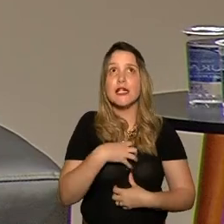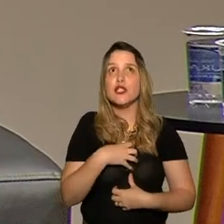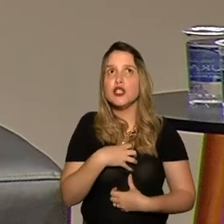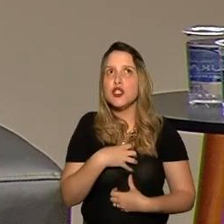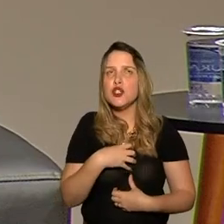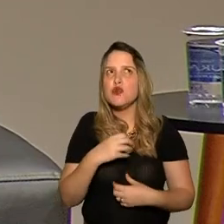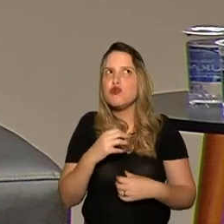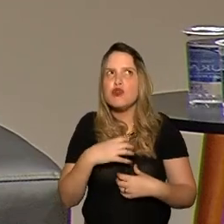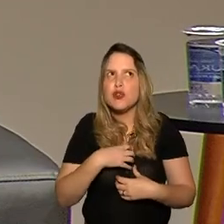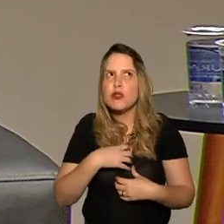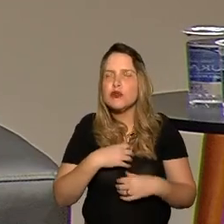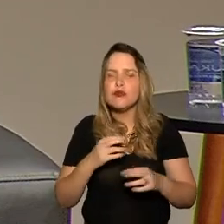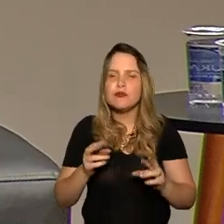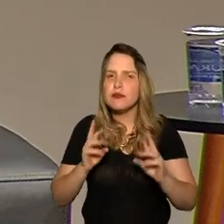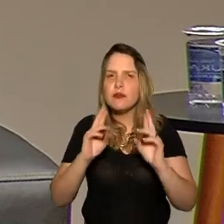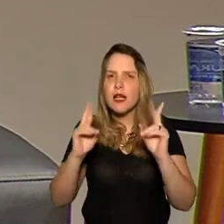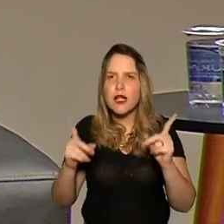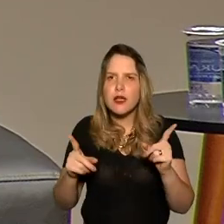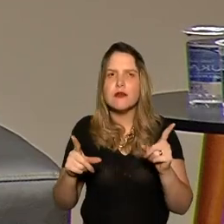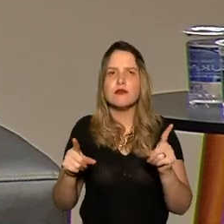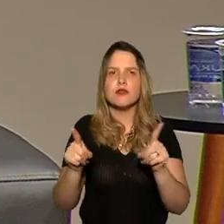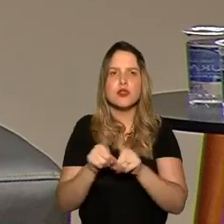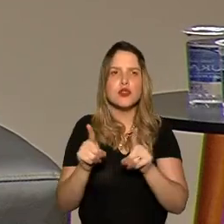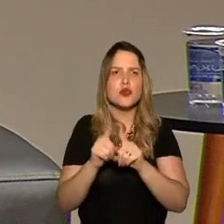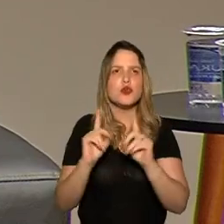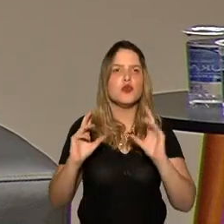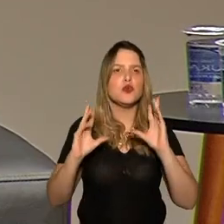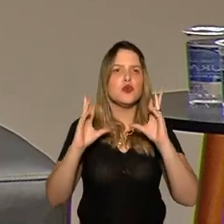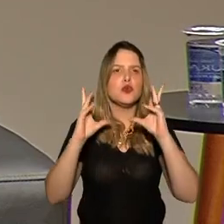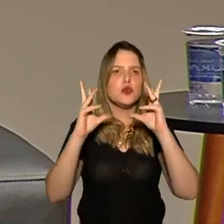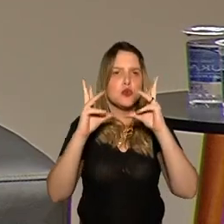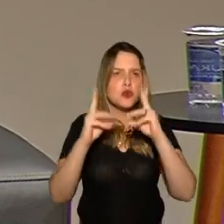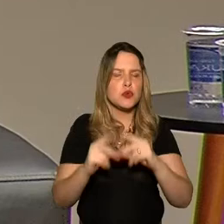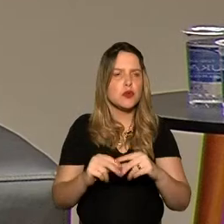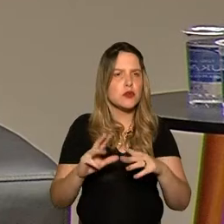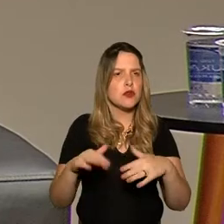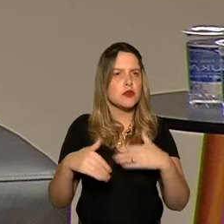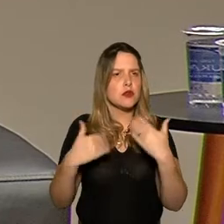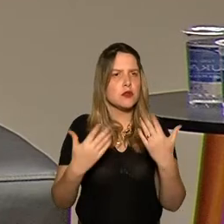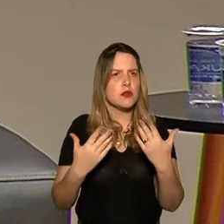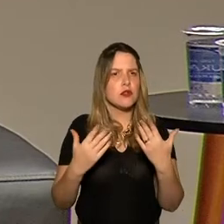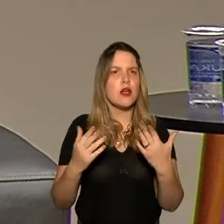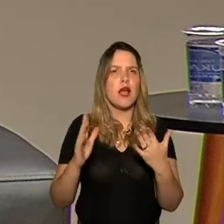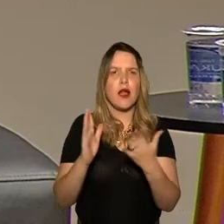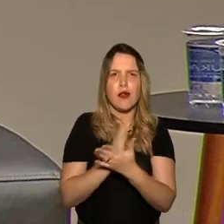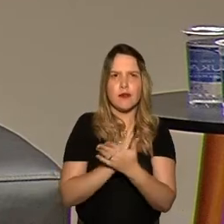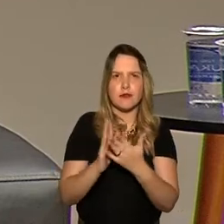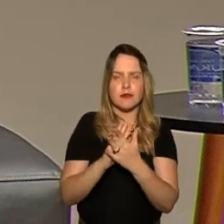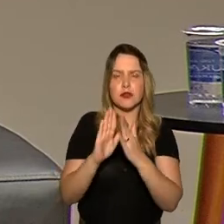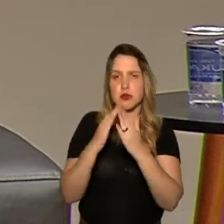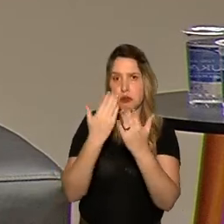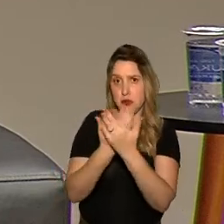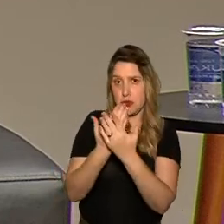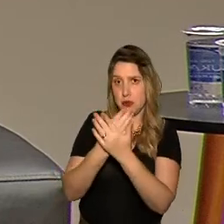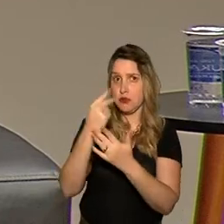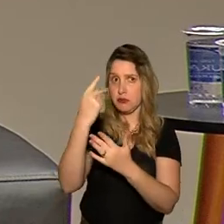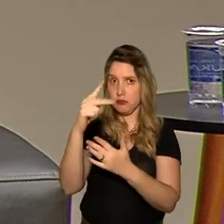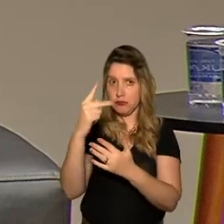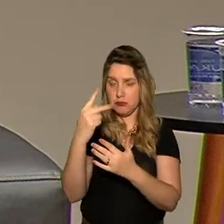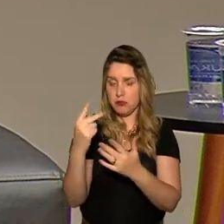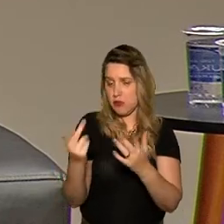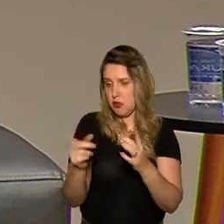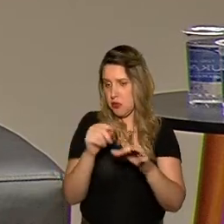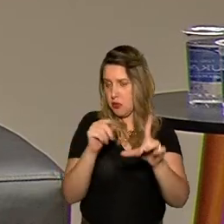a esse tipo de tentativa ocupando essas escolas e ao ocupar essas escolas com seus corpos e